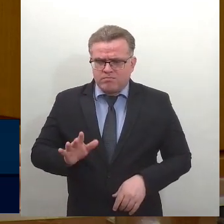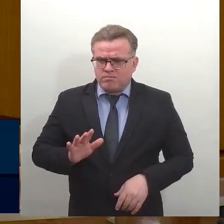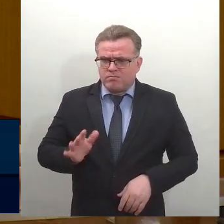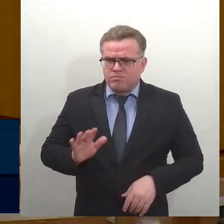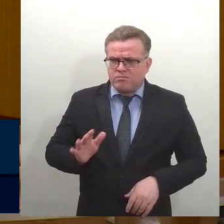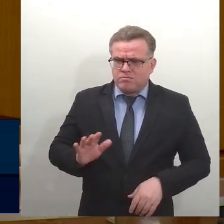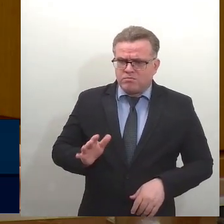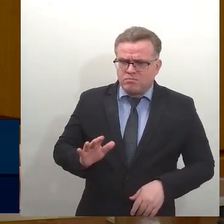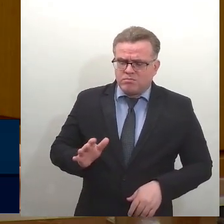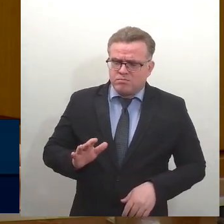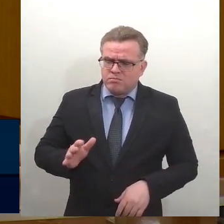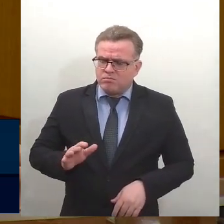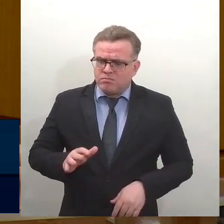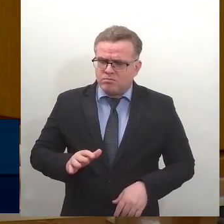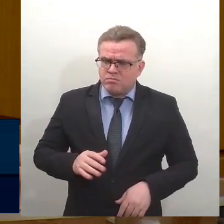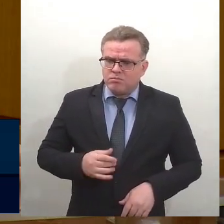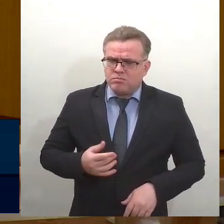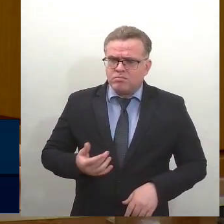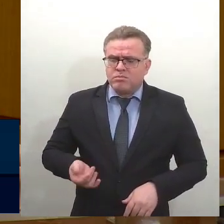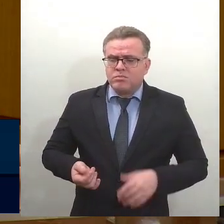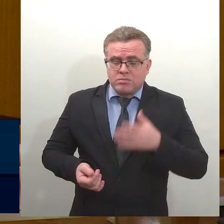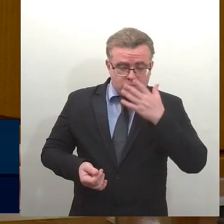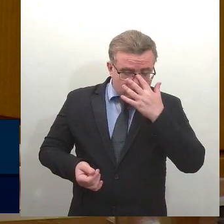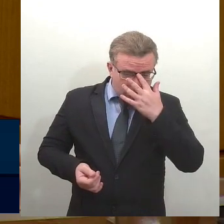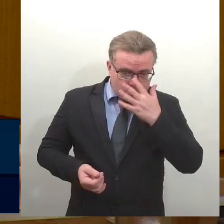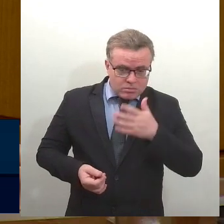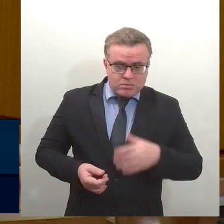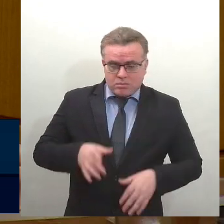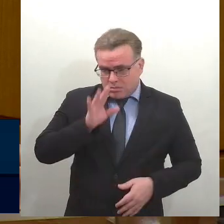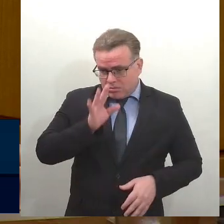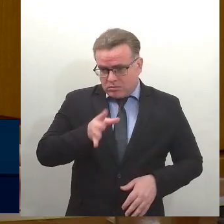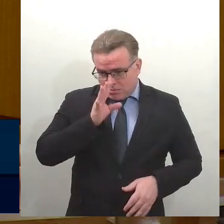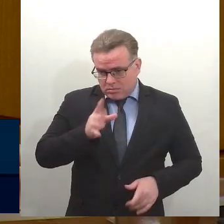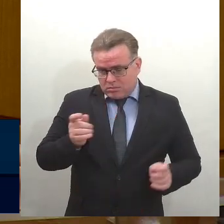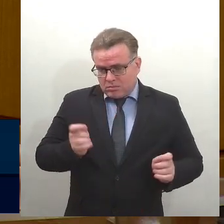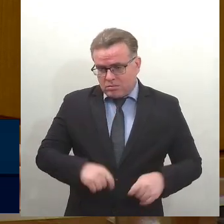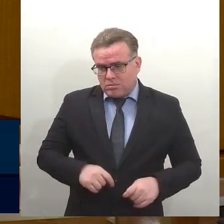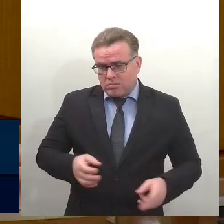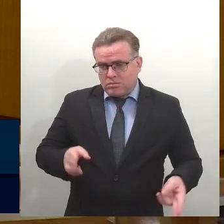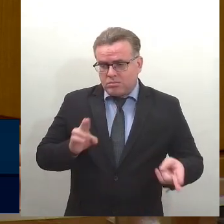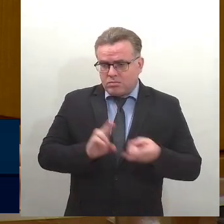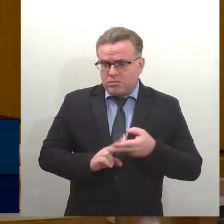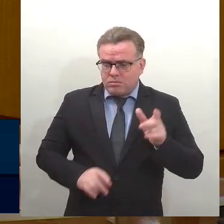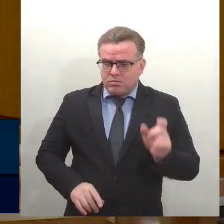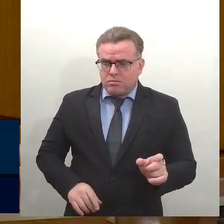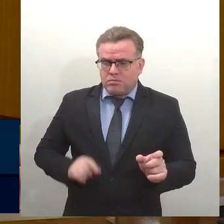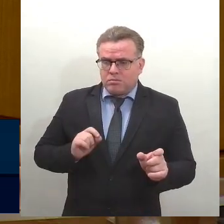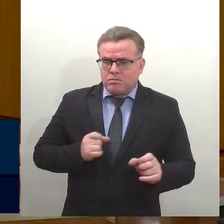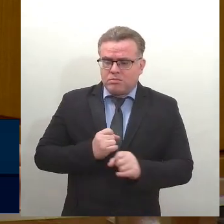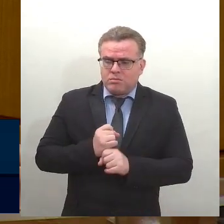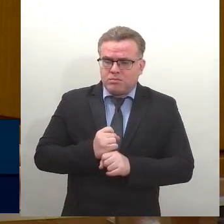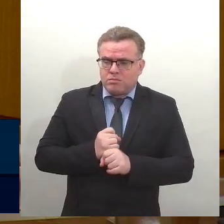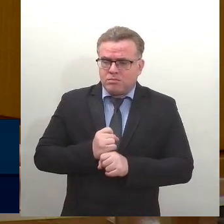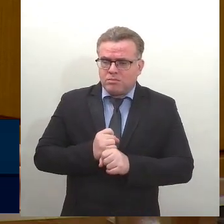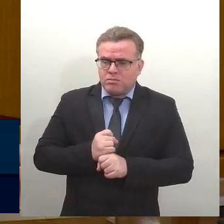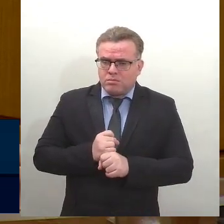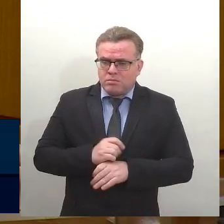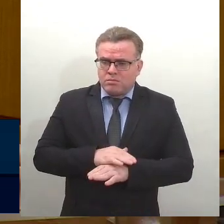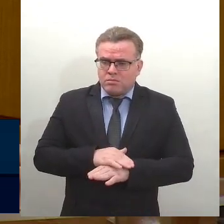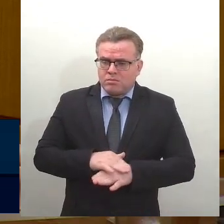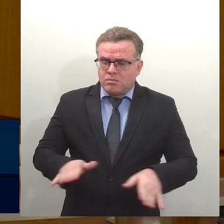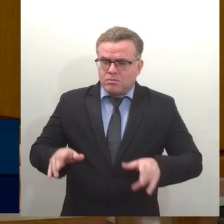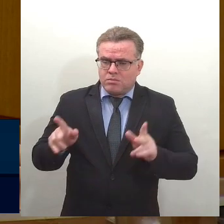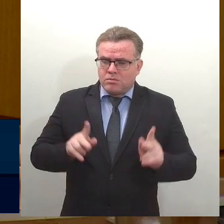Se Mahatma Gandhi foi preso por anos, não por dias, quem